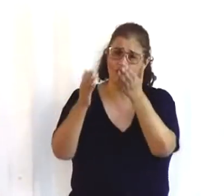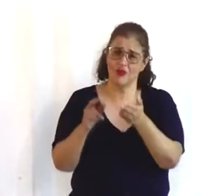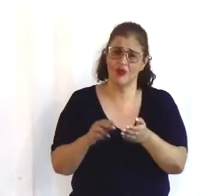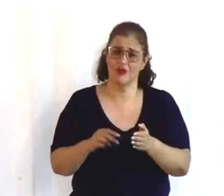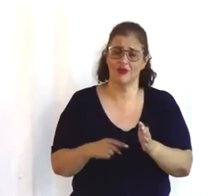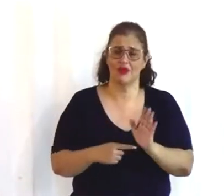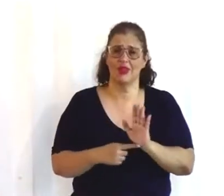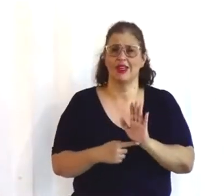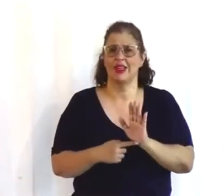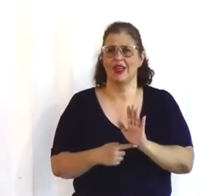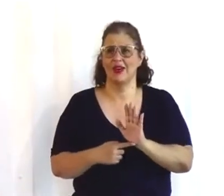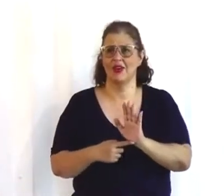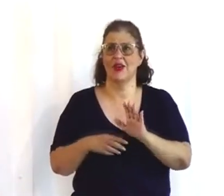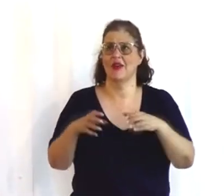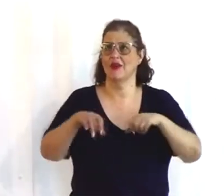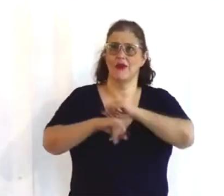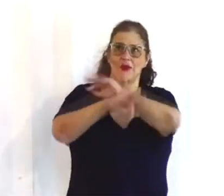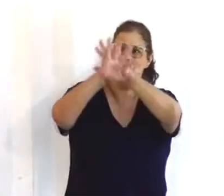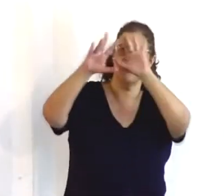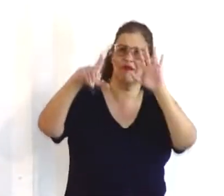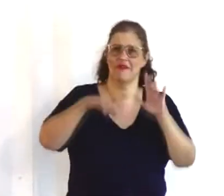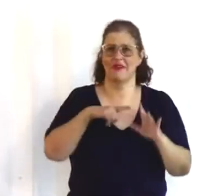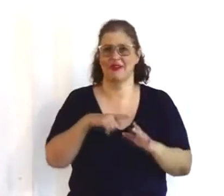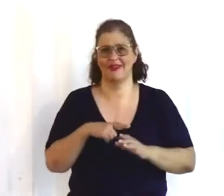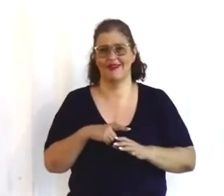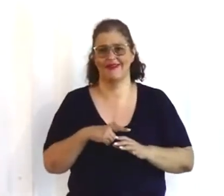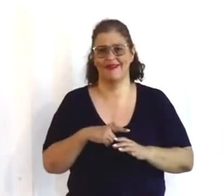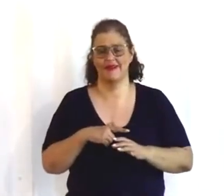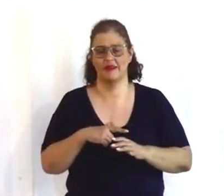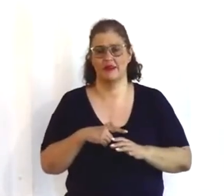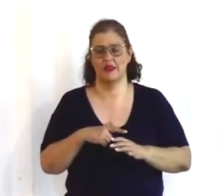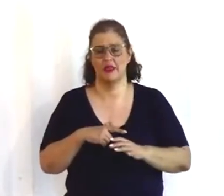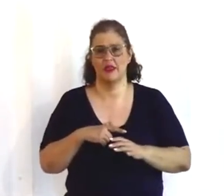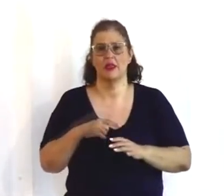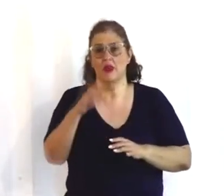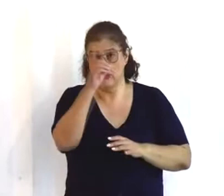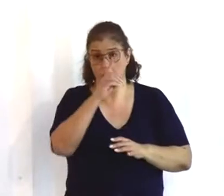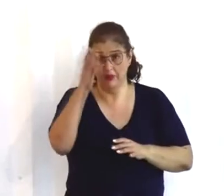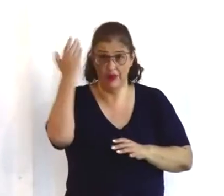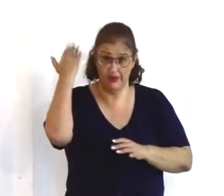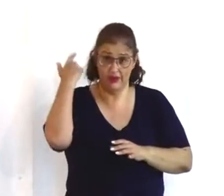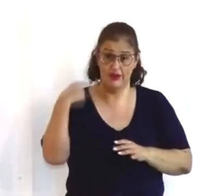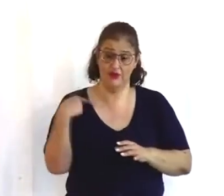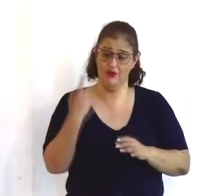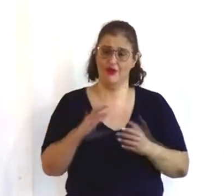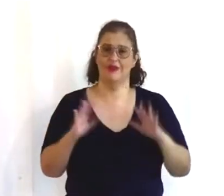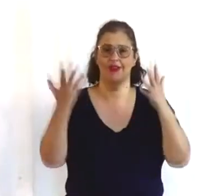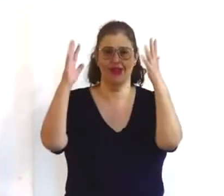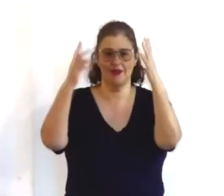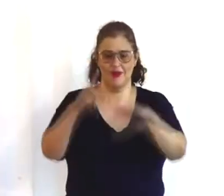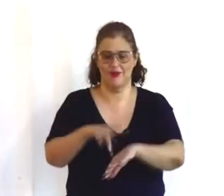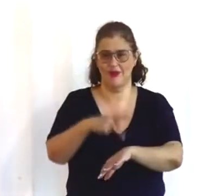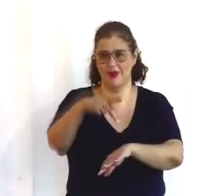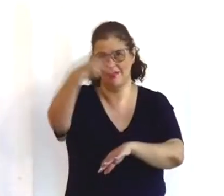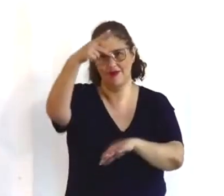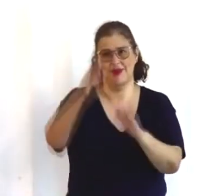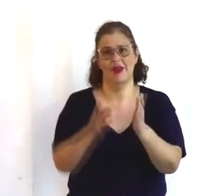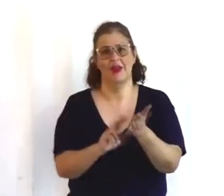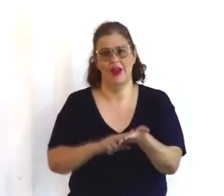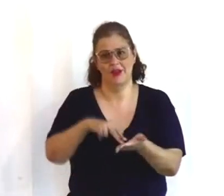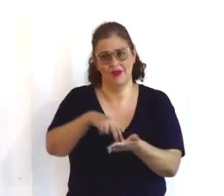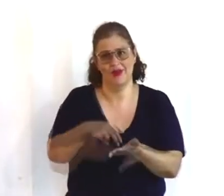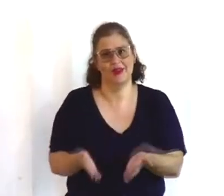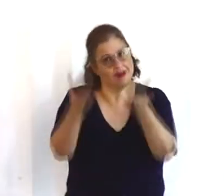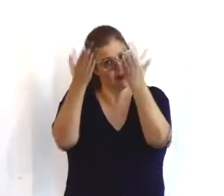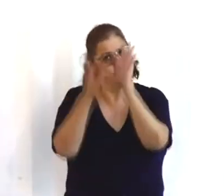bem verdade, nós semana passada estávamos celebrando a ressurreição do Senhor Jesus. Ele permaneceu ainda